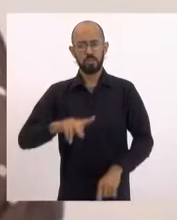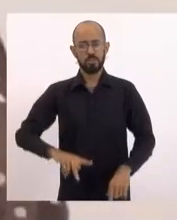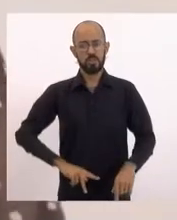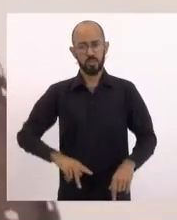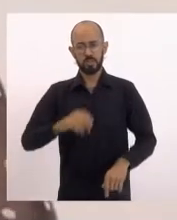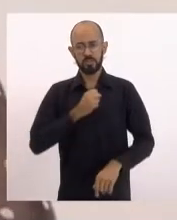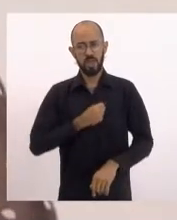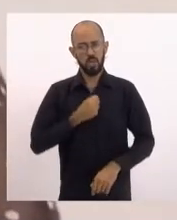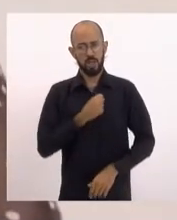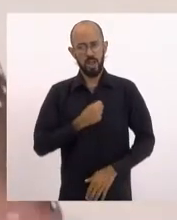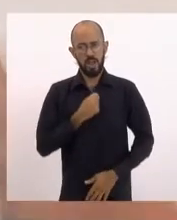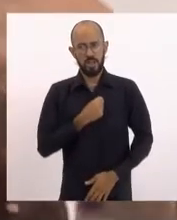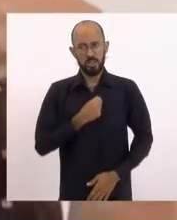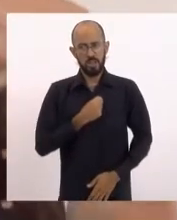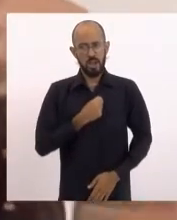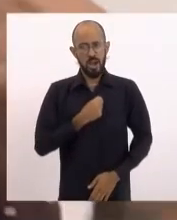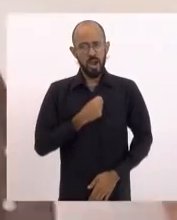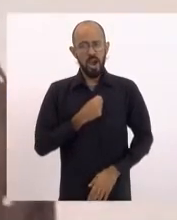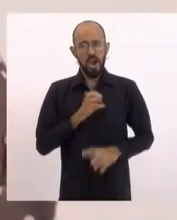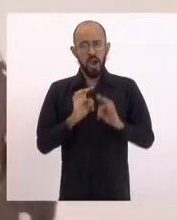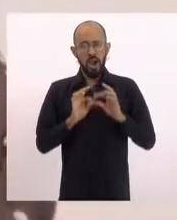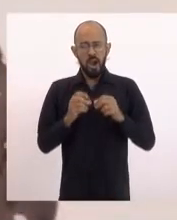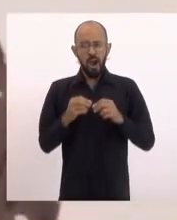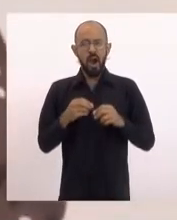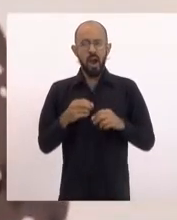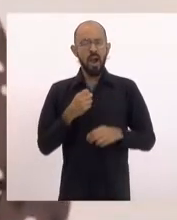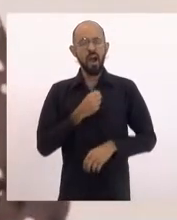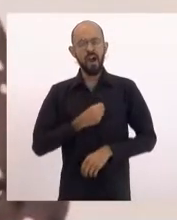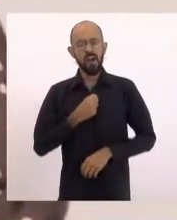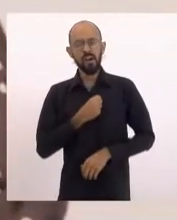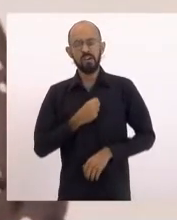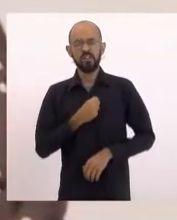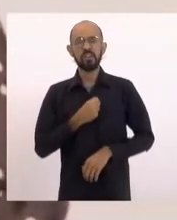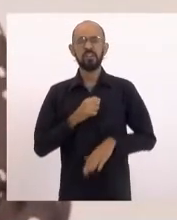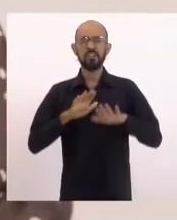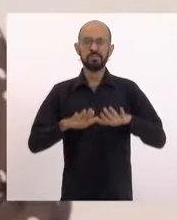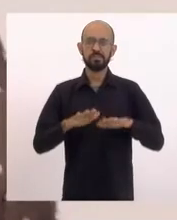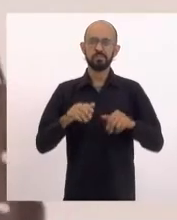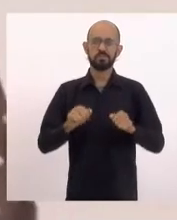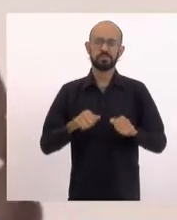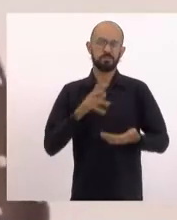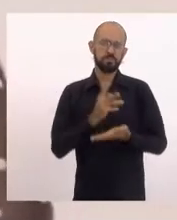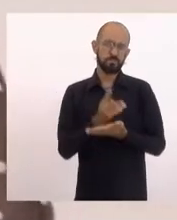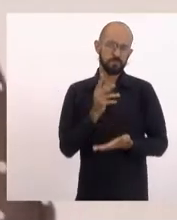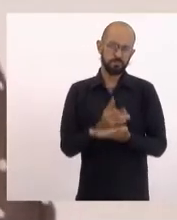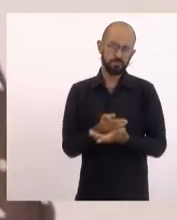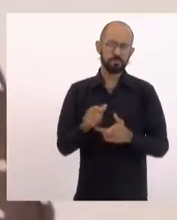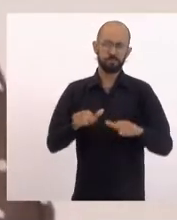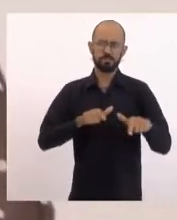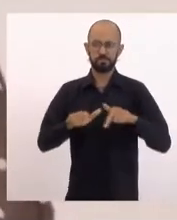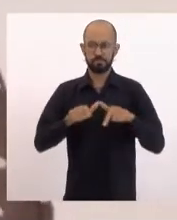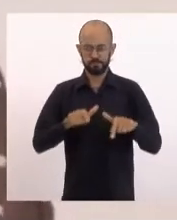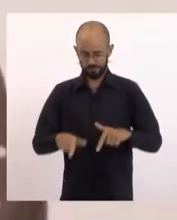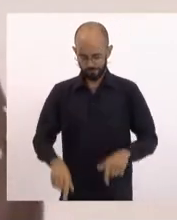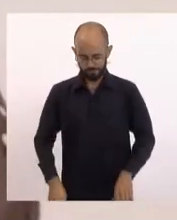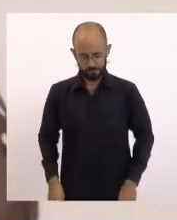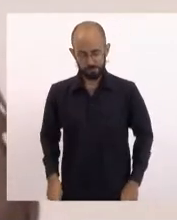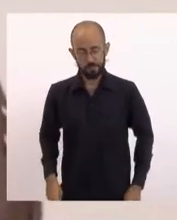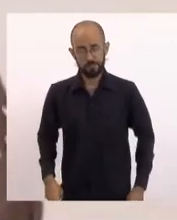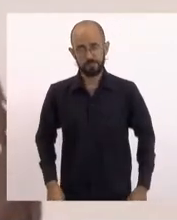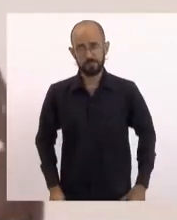Saudades. Estávamos com saudades de todos, né? Mas a gente sempre trabalhando.